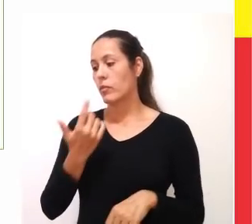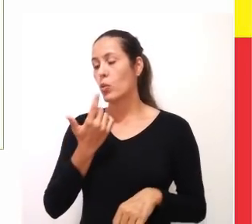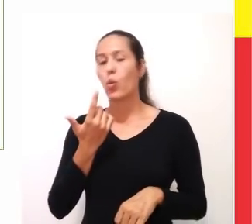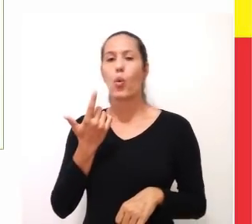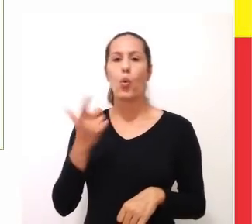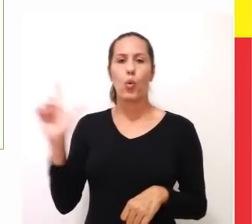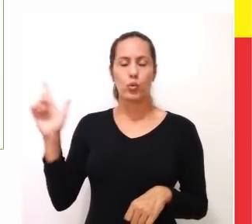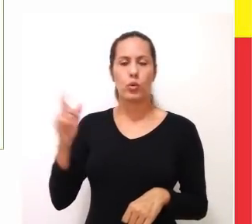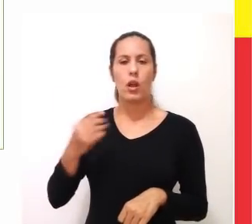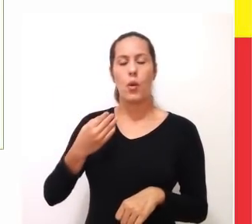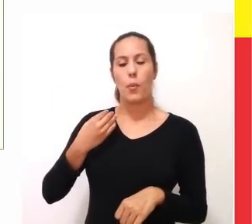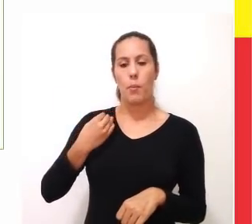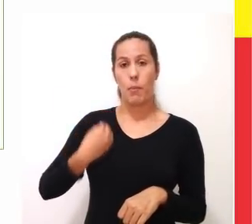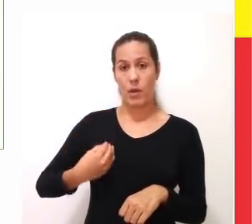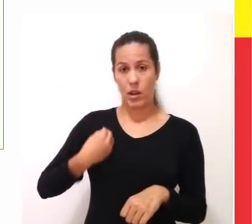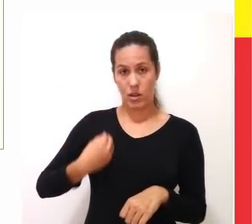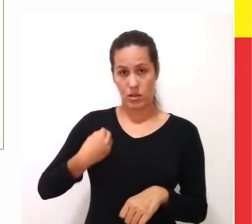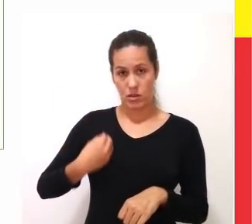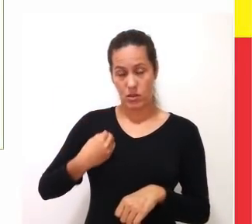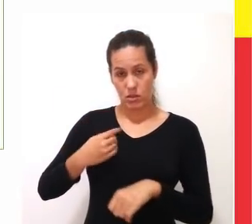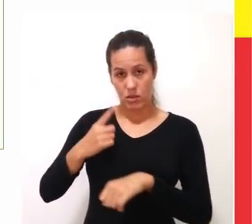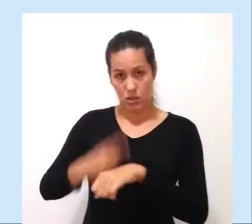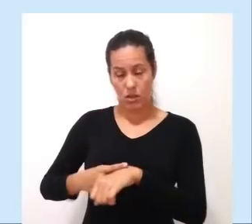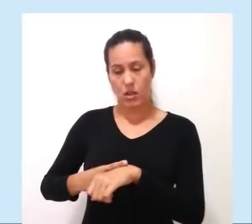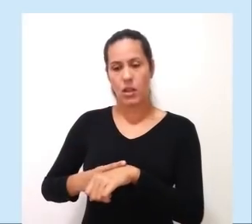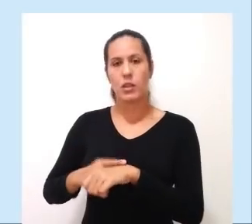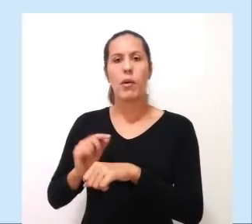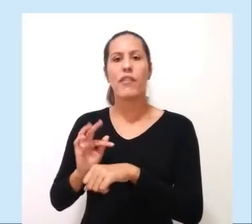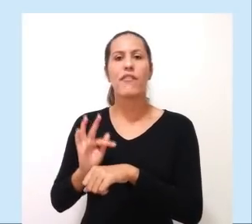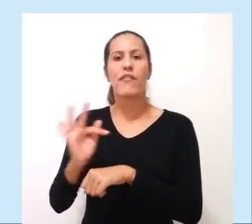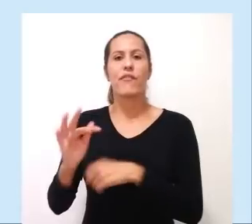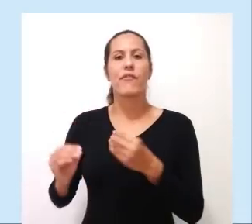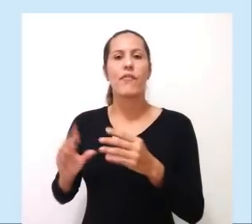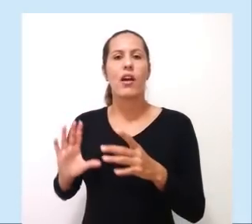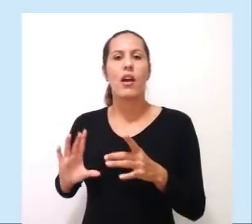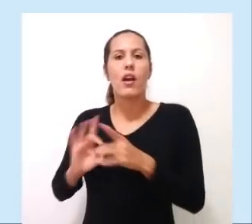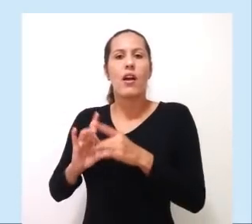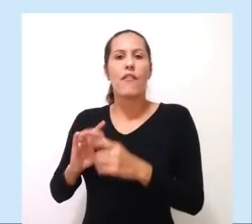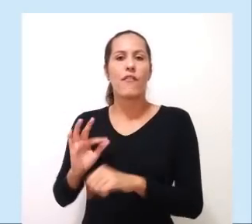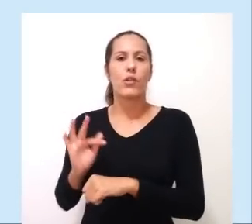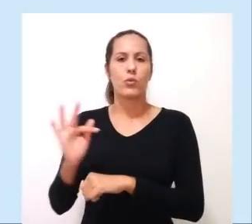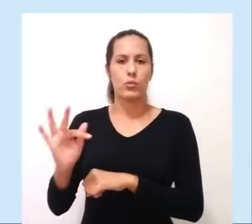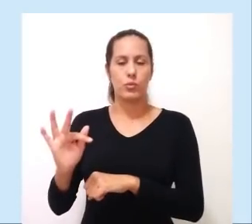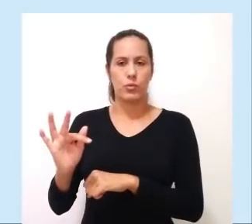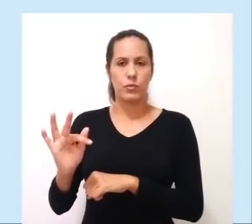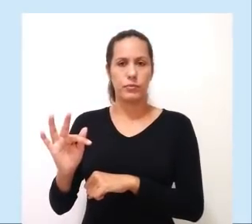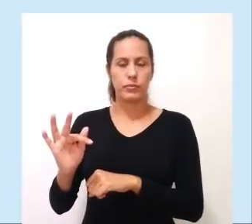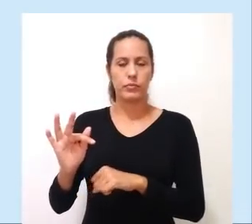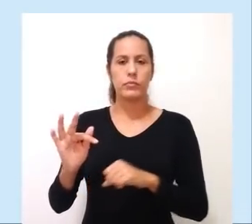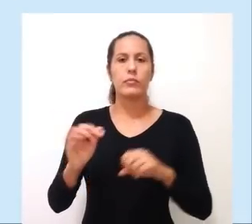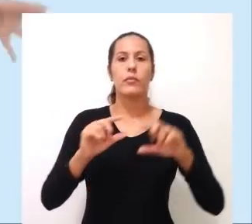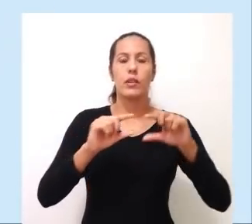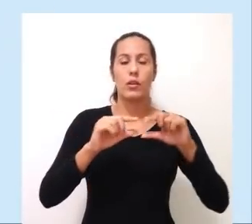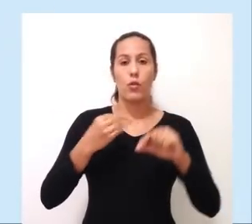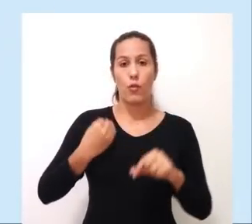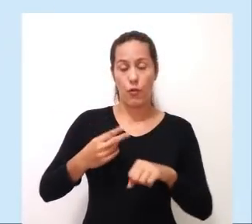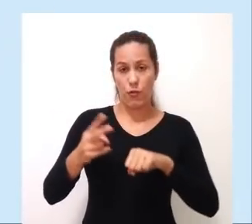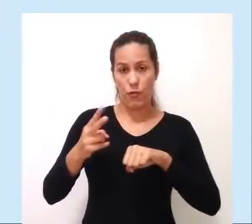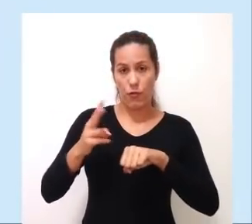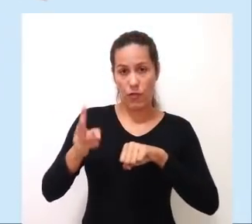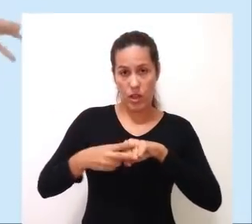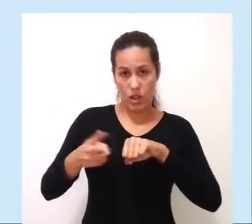nós chamamos de presente com valor de futuro. Aí você me diz, Robson, o que é o presente com valor de futuro? Você vai utilizar o verbo no presente, mas a frase,